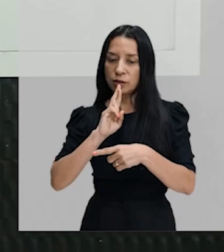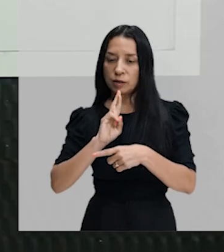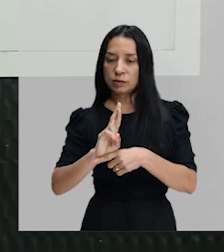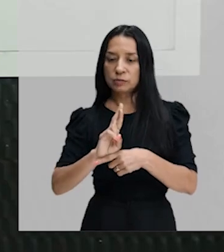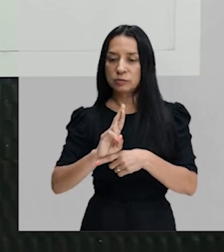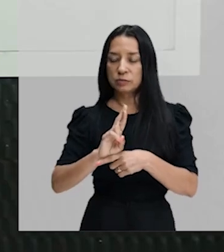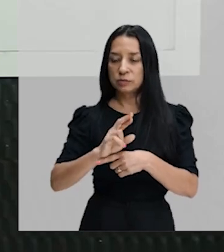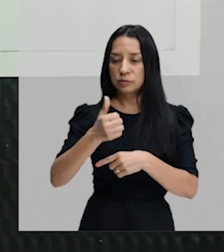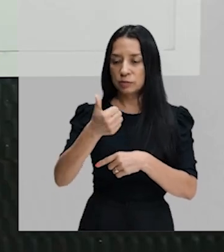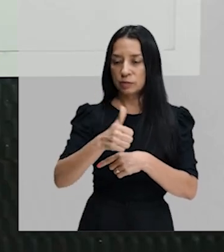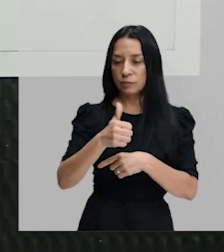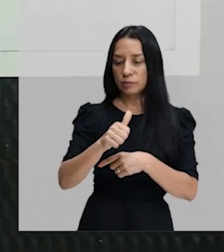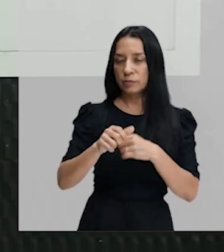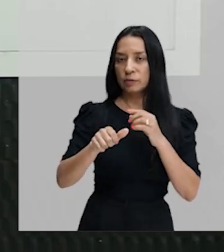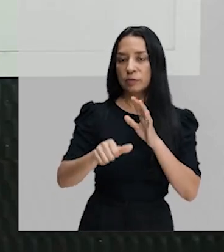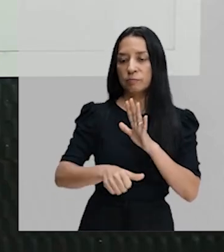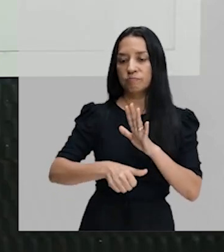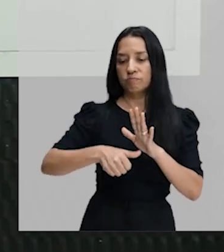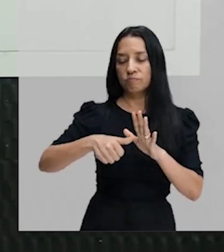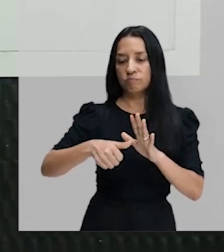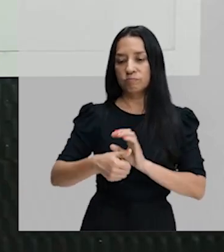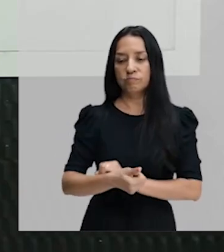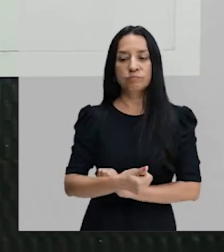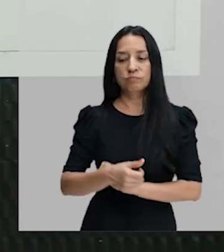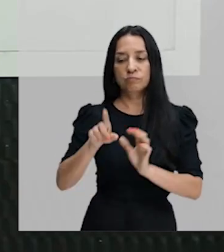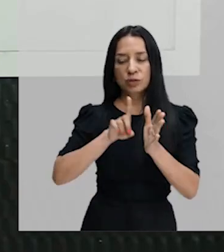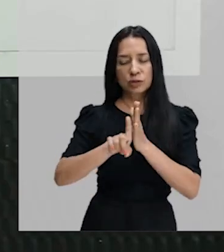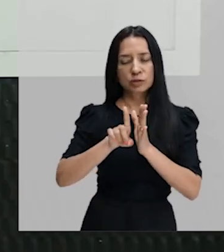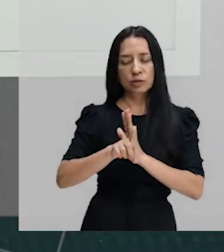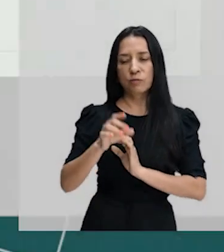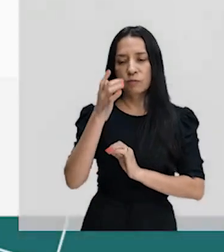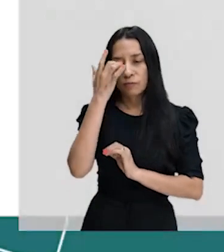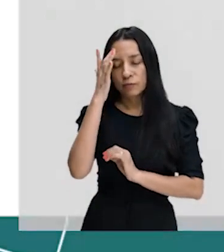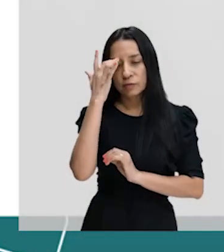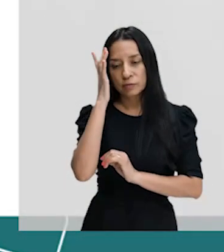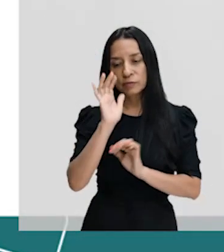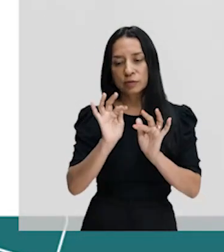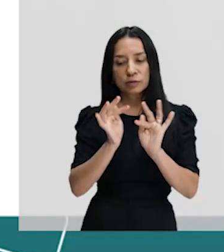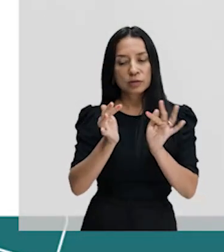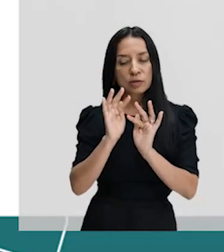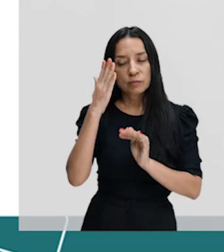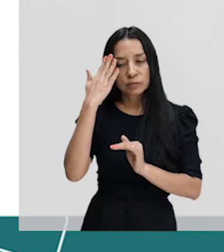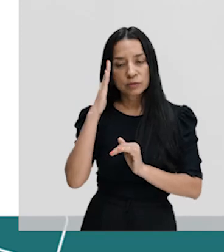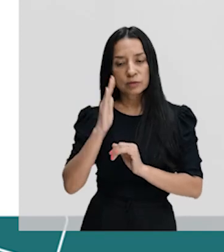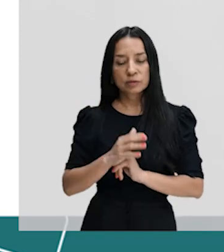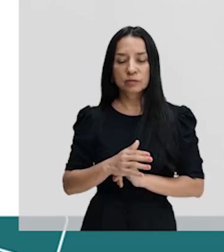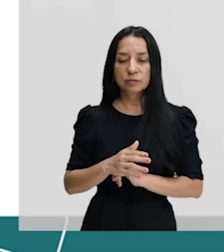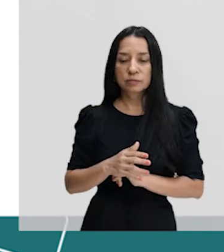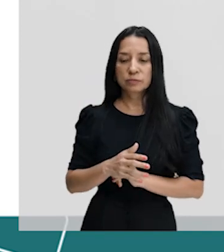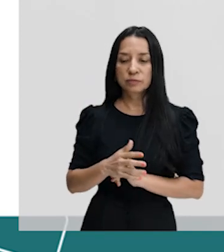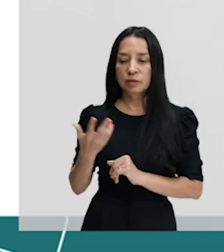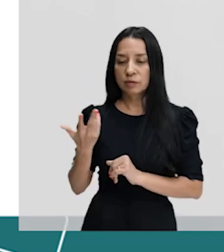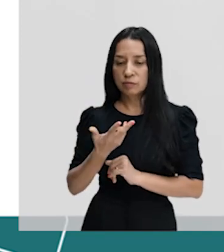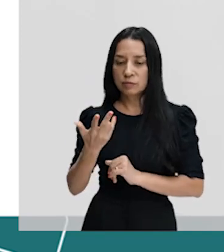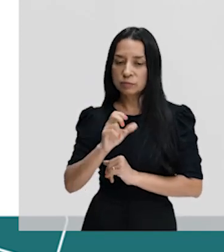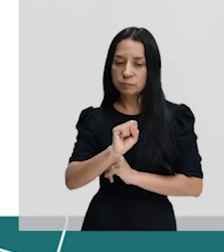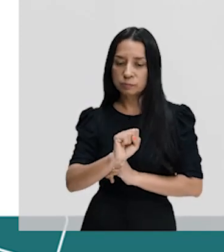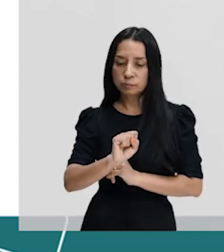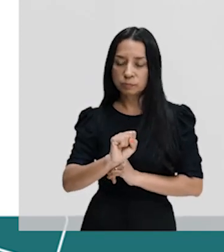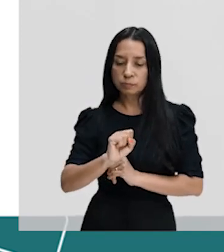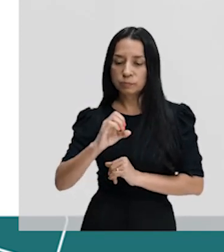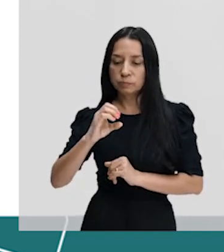bem facinho né Bem Simples entendimento né nossa velocidade é de 80 cm por